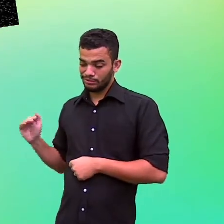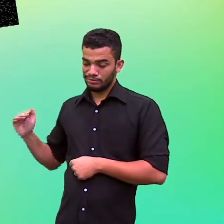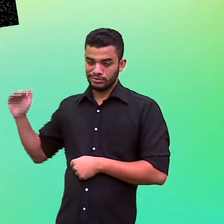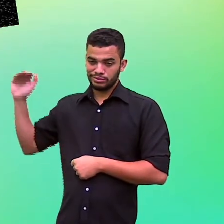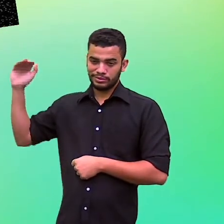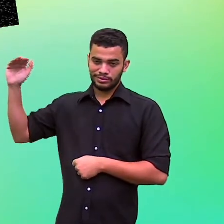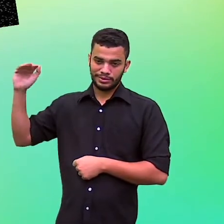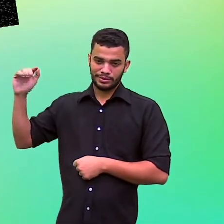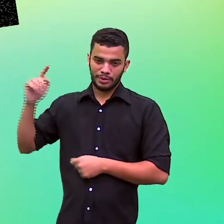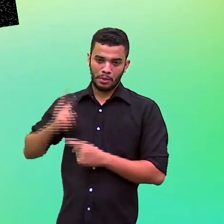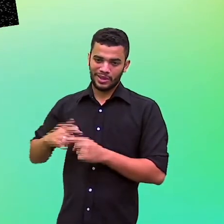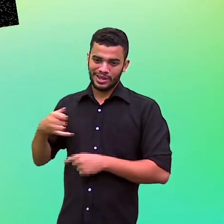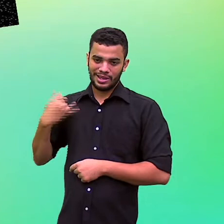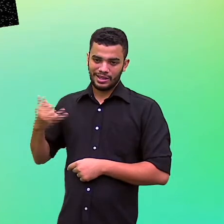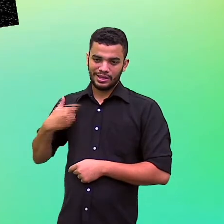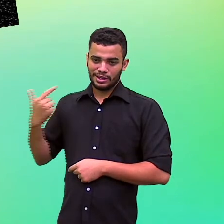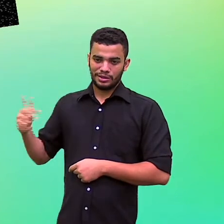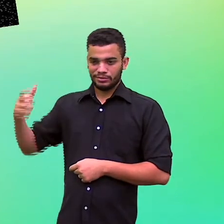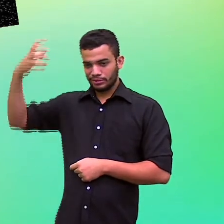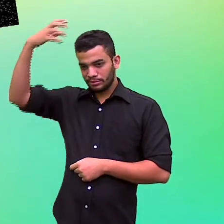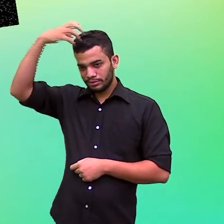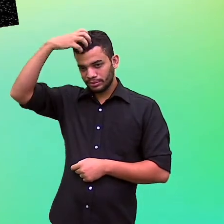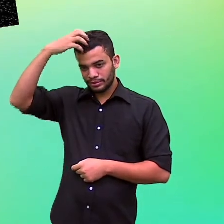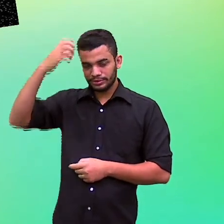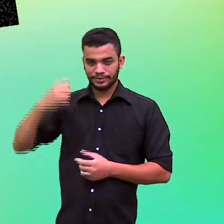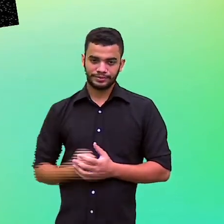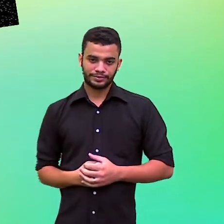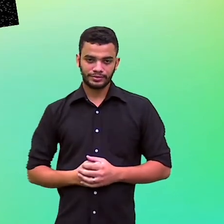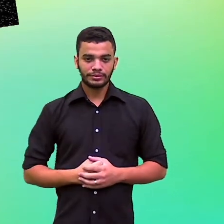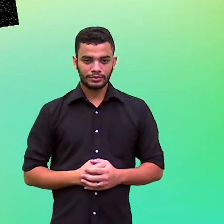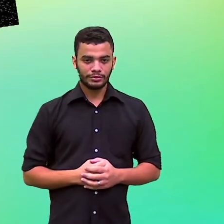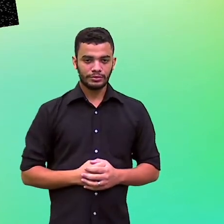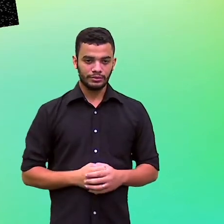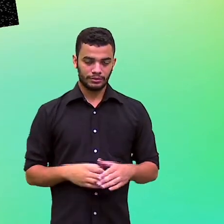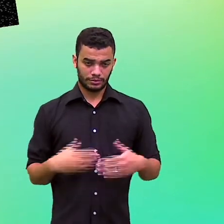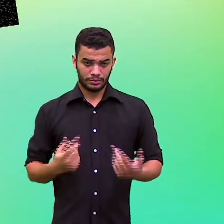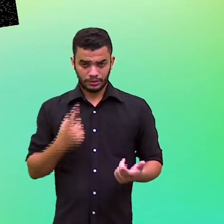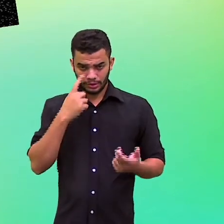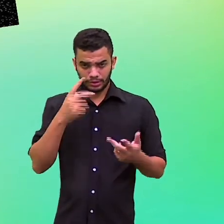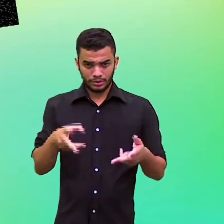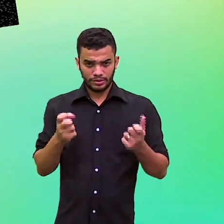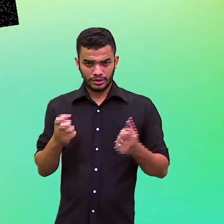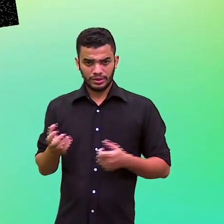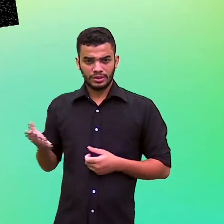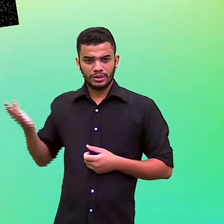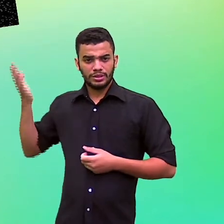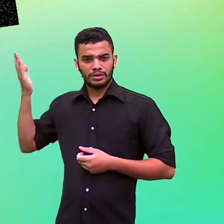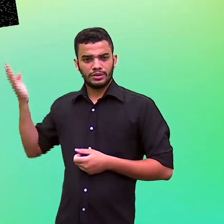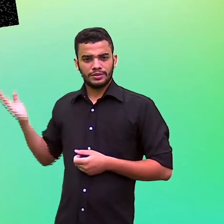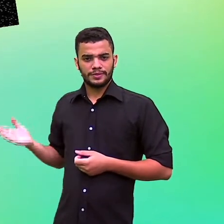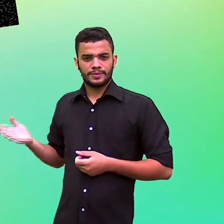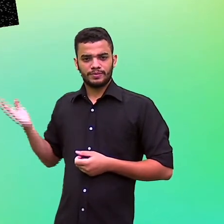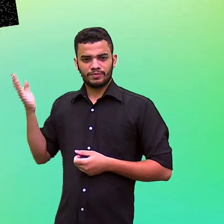fala do início do período regencial, podemos observar a instabilidade.